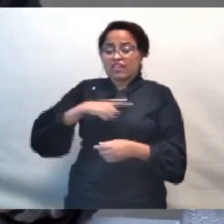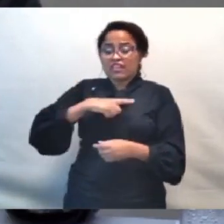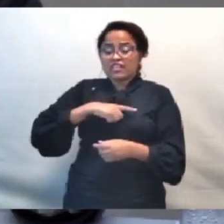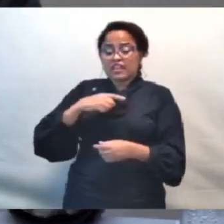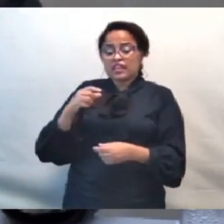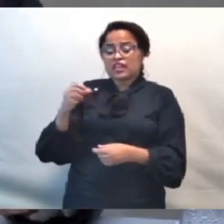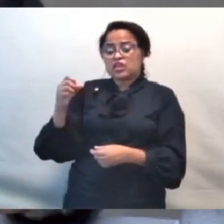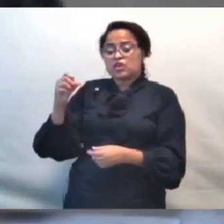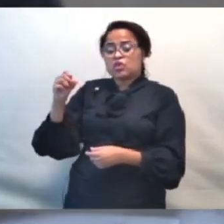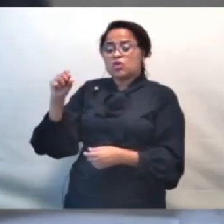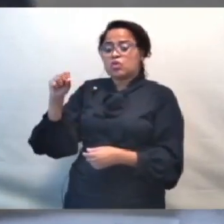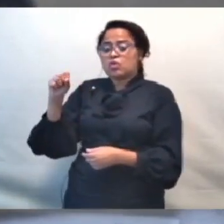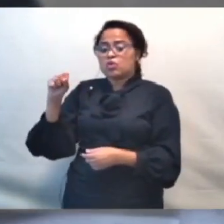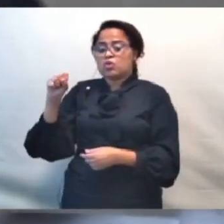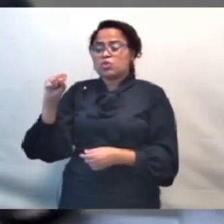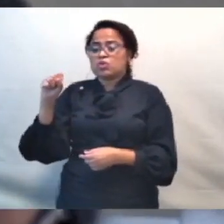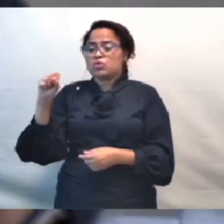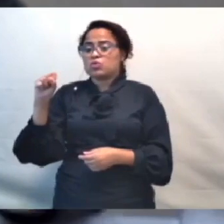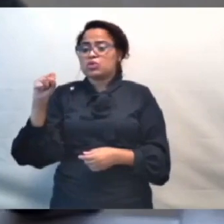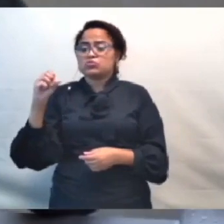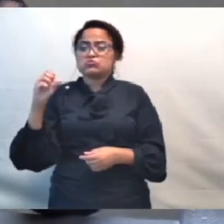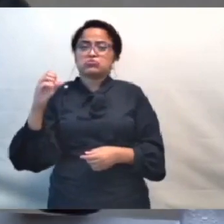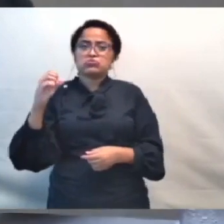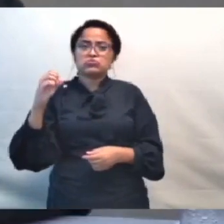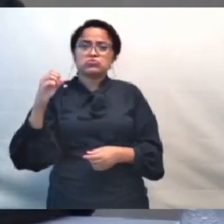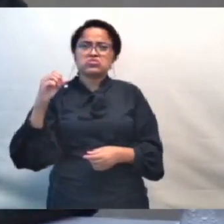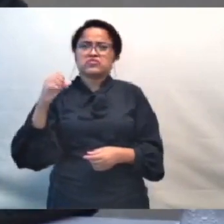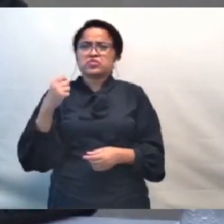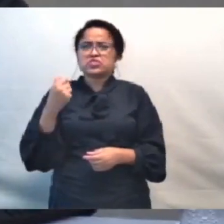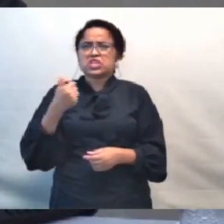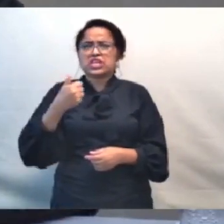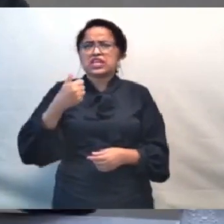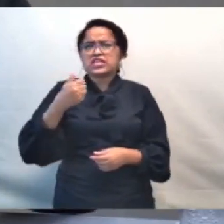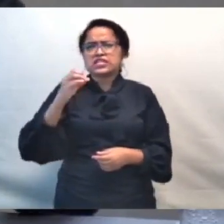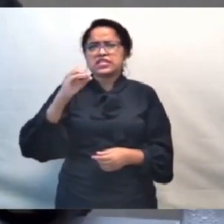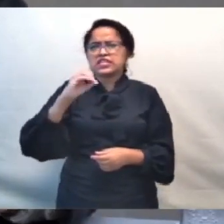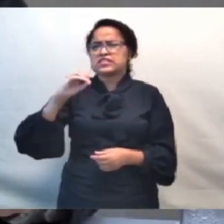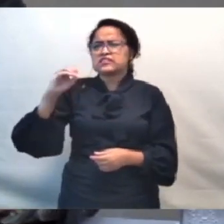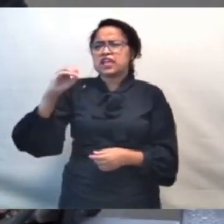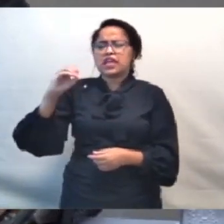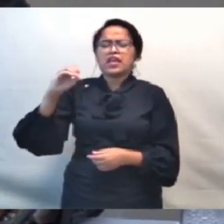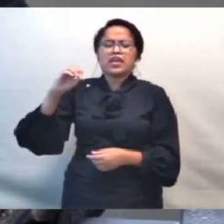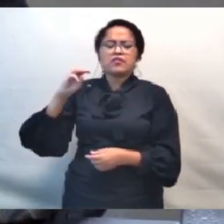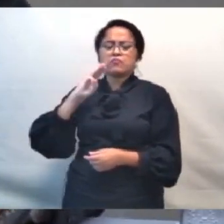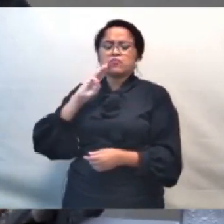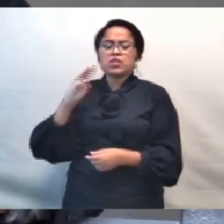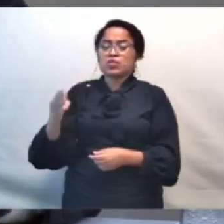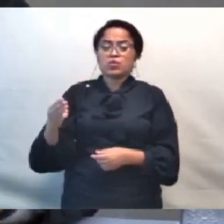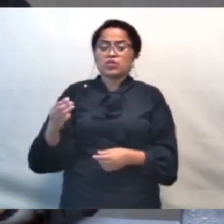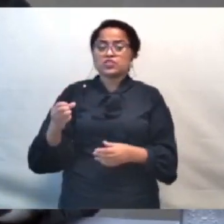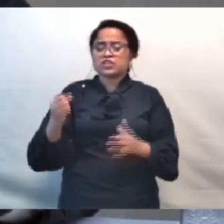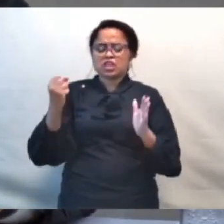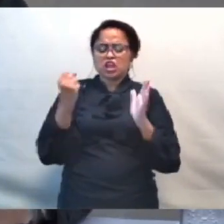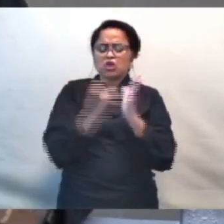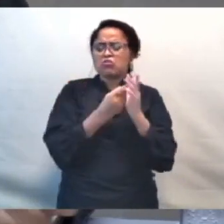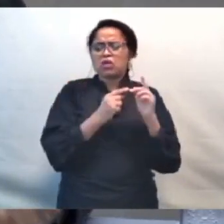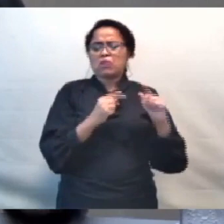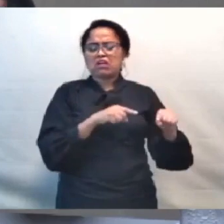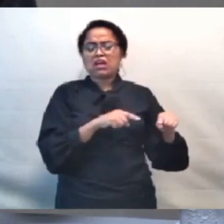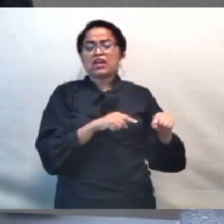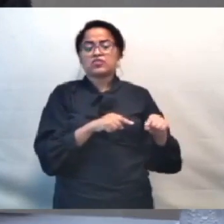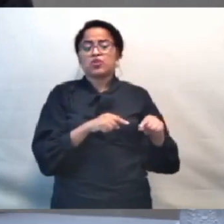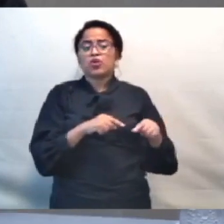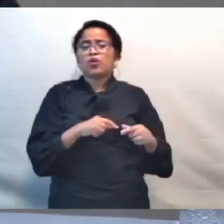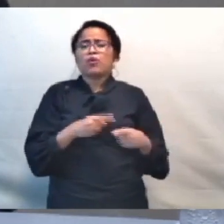100, 100 milhões que é não vinculado, que não está carimbado, por que que a gente não consegue resolver esses problemas? Então,